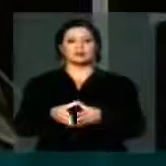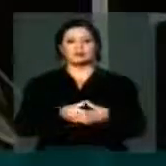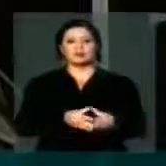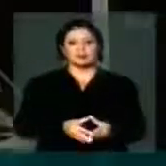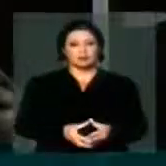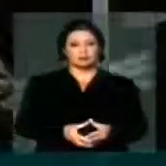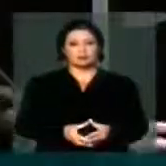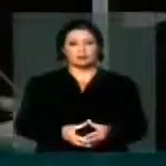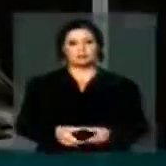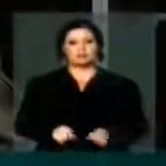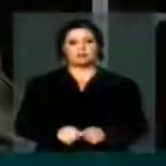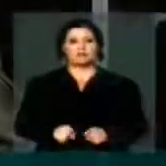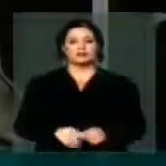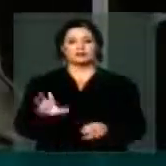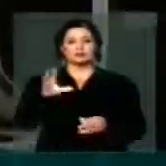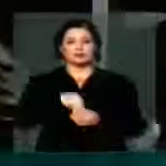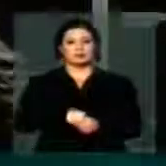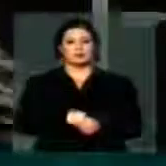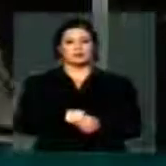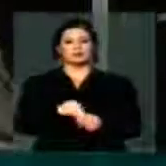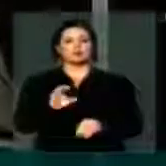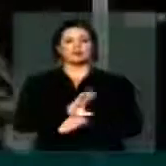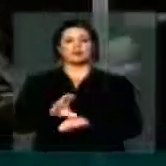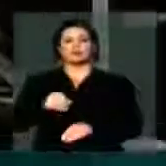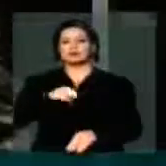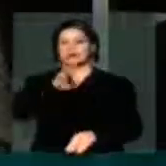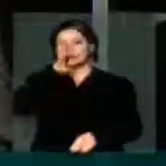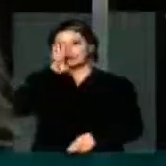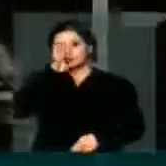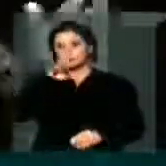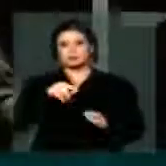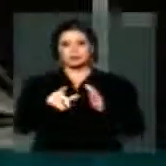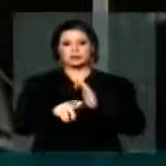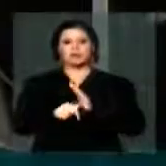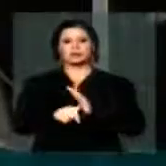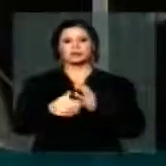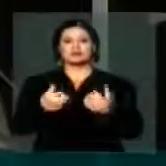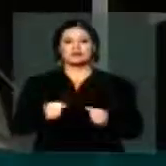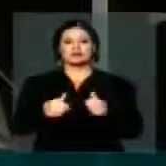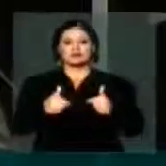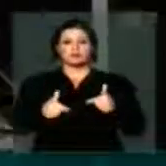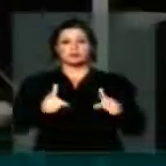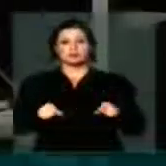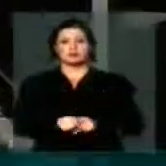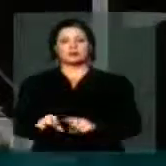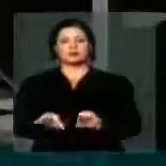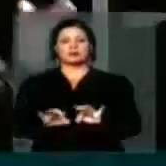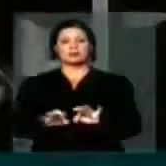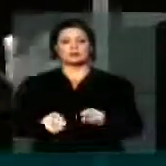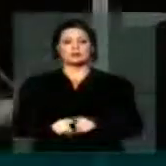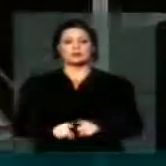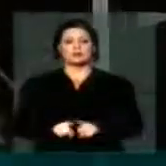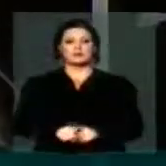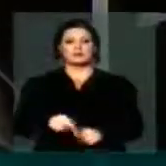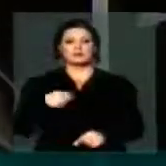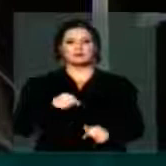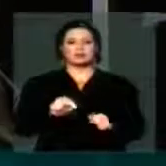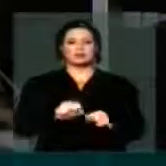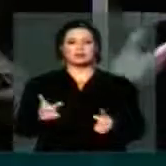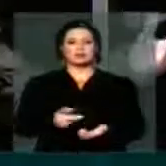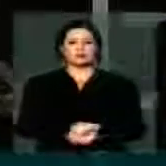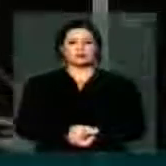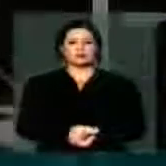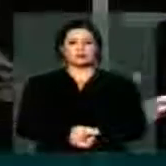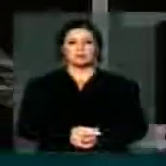parlamentos, os parlamentares, ser incluído na Constituição. Isso é um absurdo, é um atraso, e nós vamos lutar para que este crime não seja